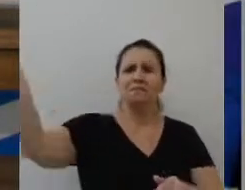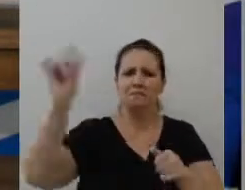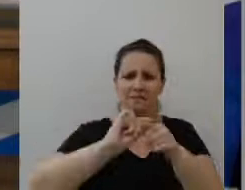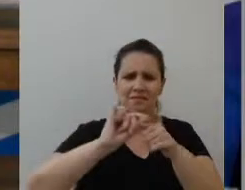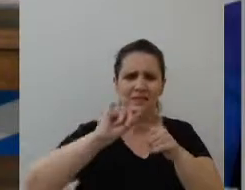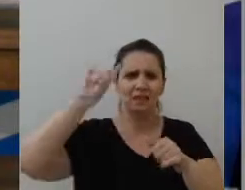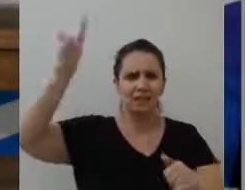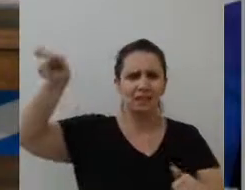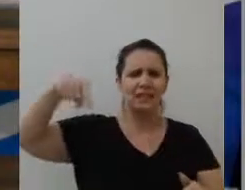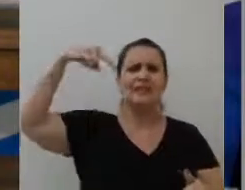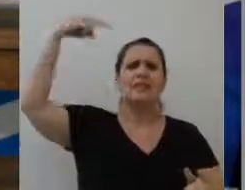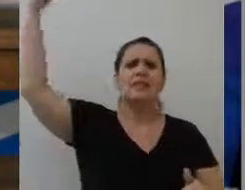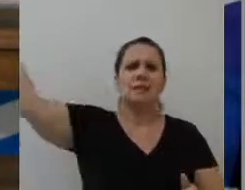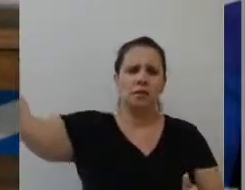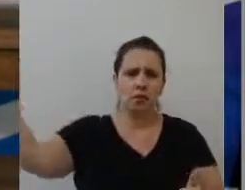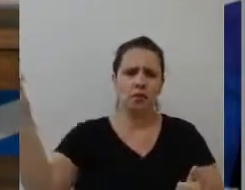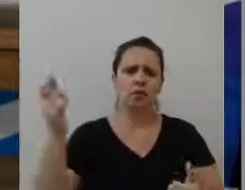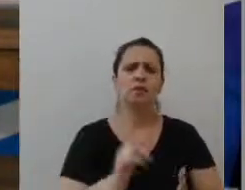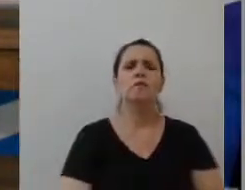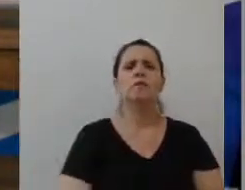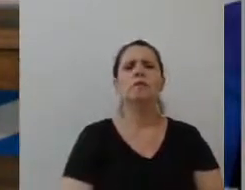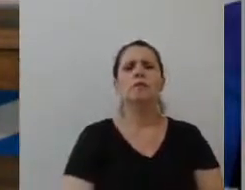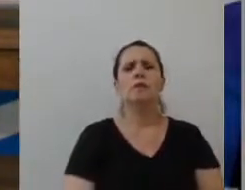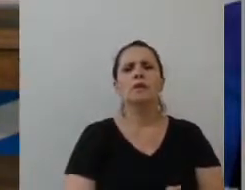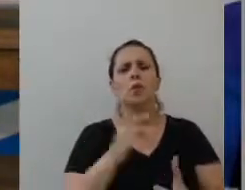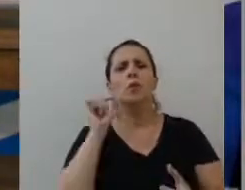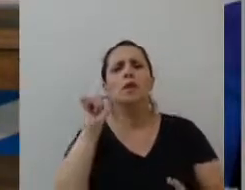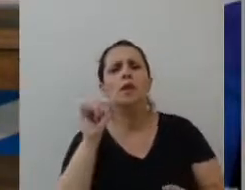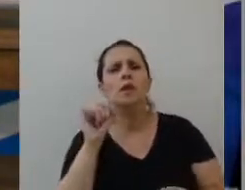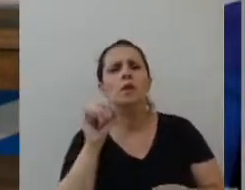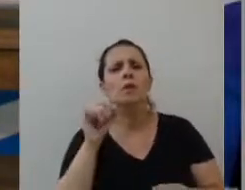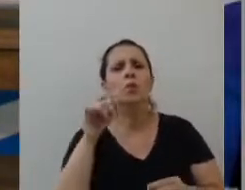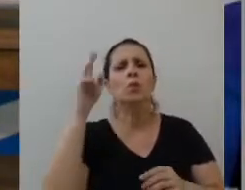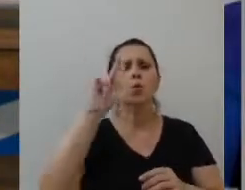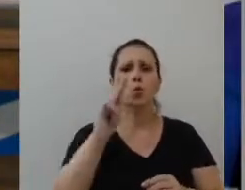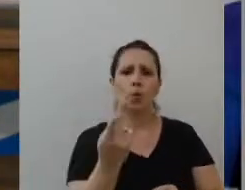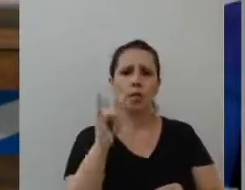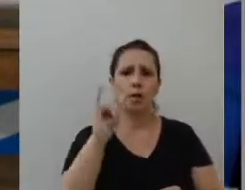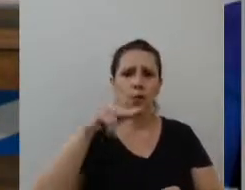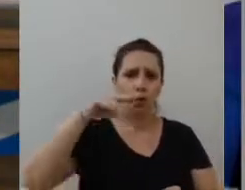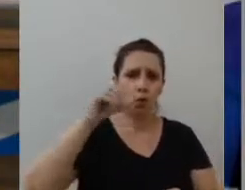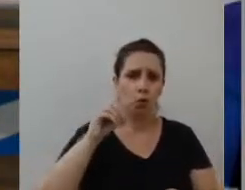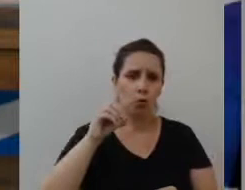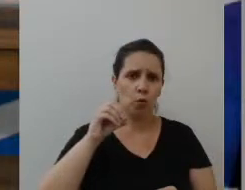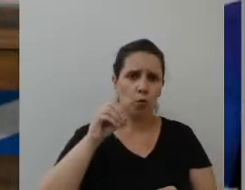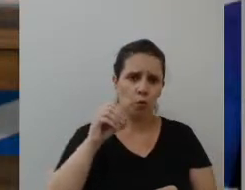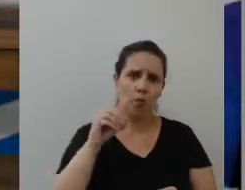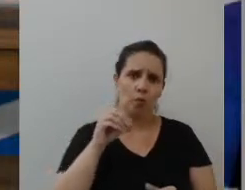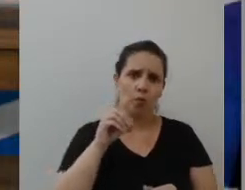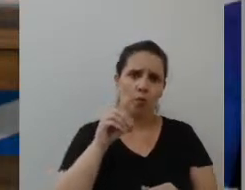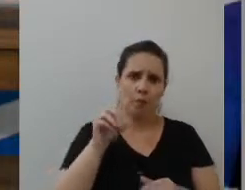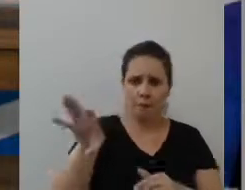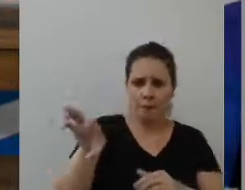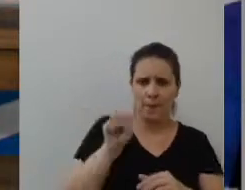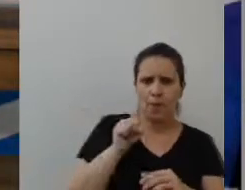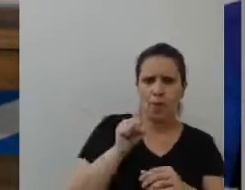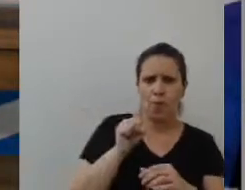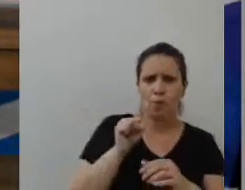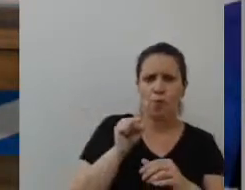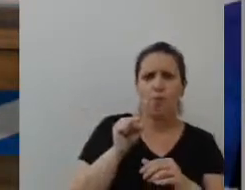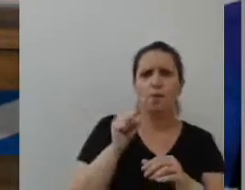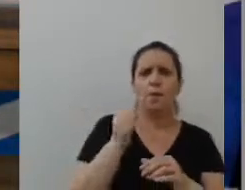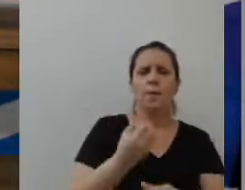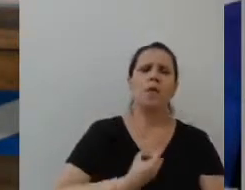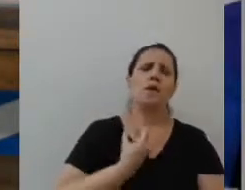sei, muito tempo depois, buscou uma influência, tirou versinhos aqui